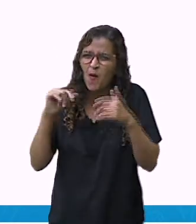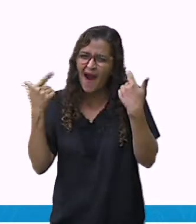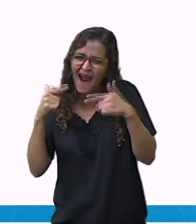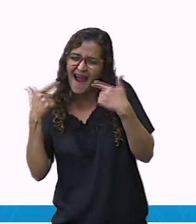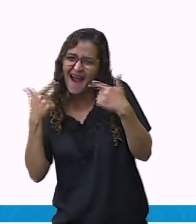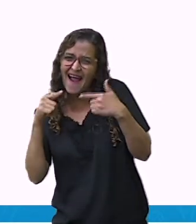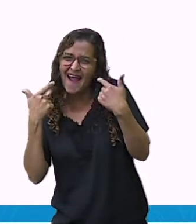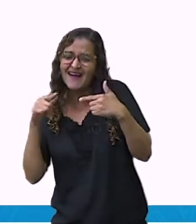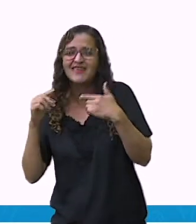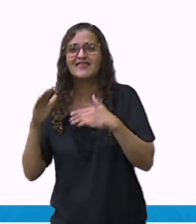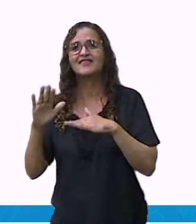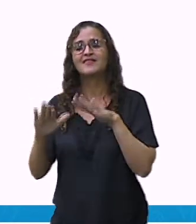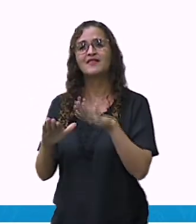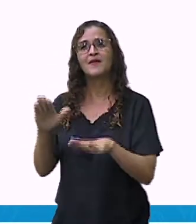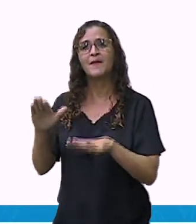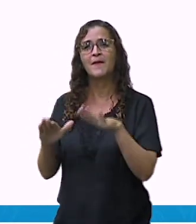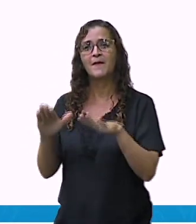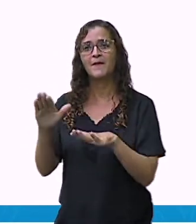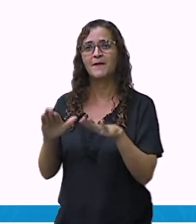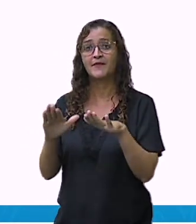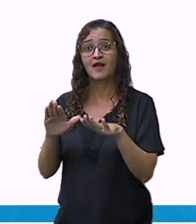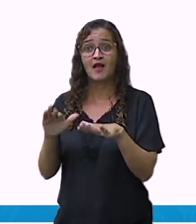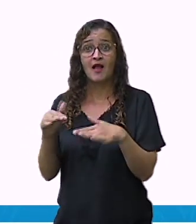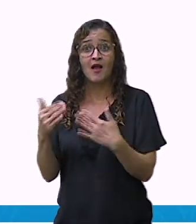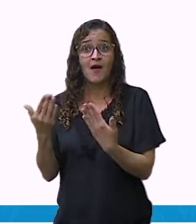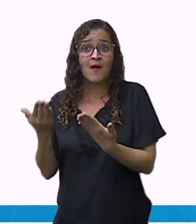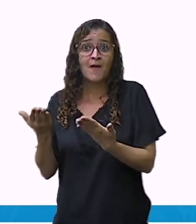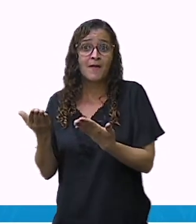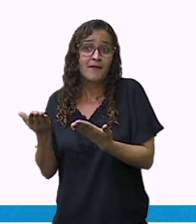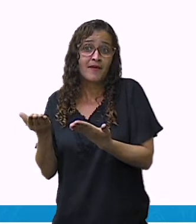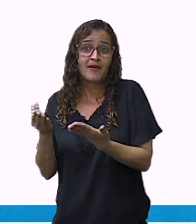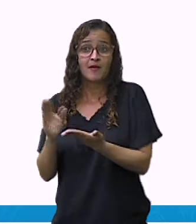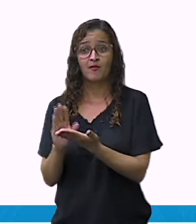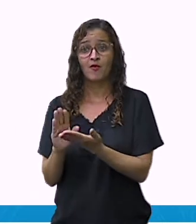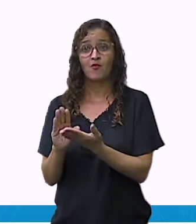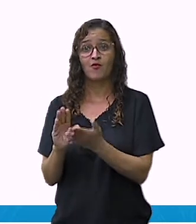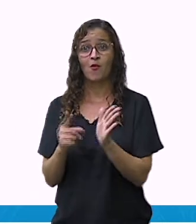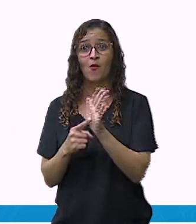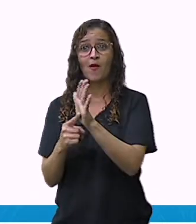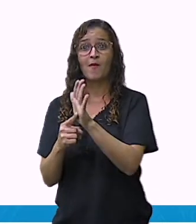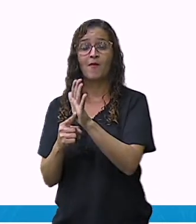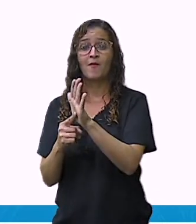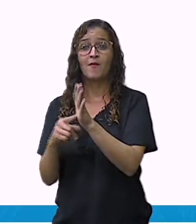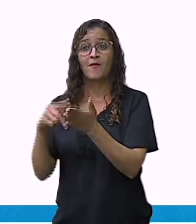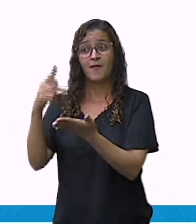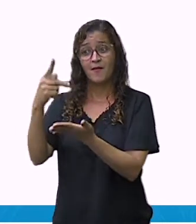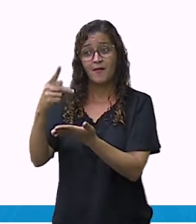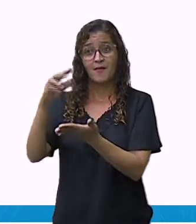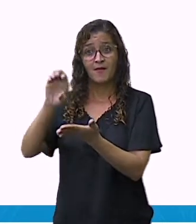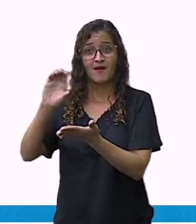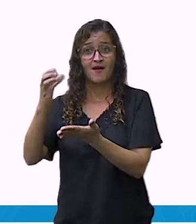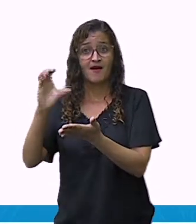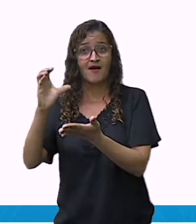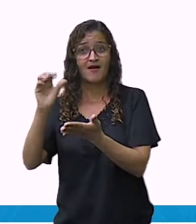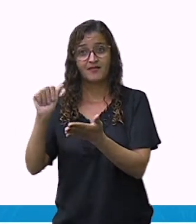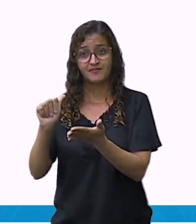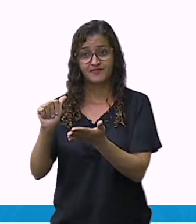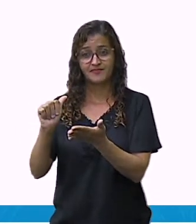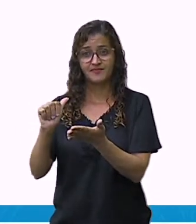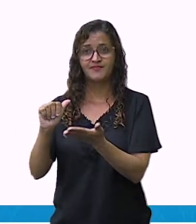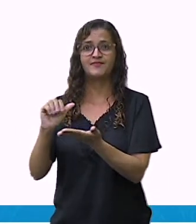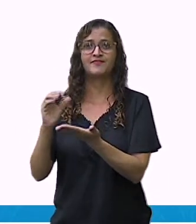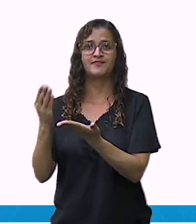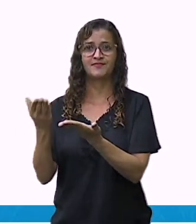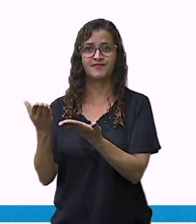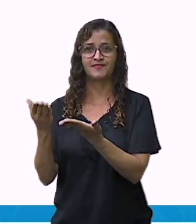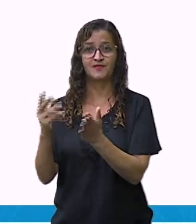vamos pregar uma peça. Então, nós já temos aí o primeiro sinônimo da